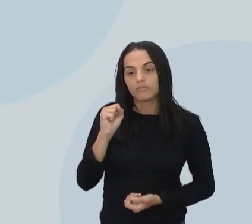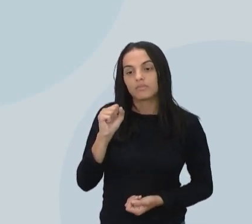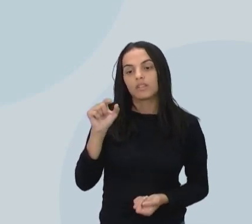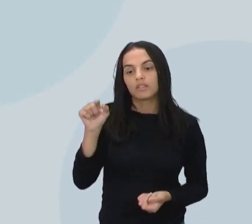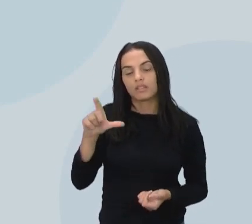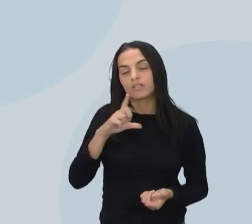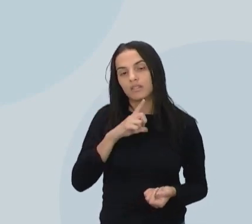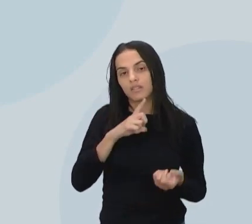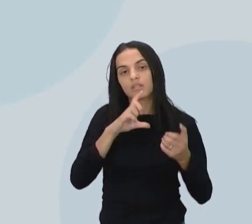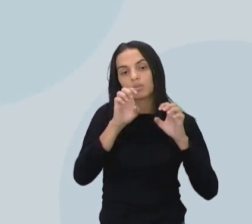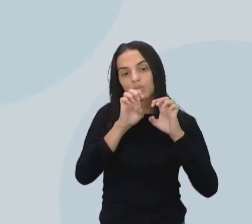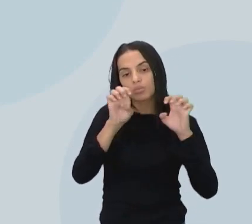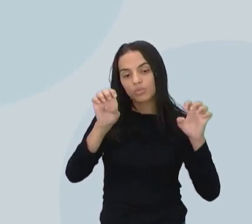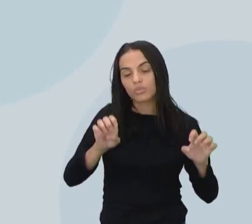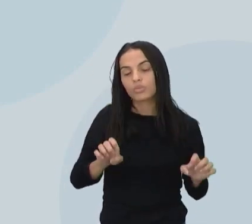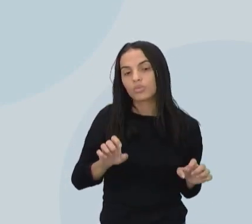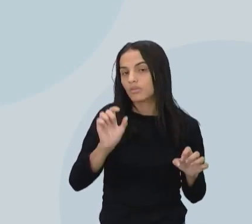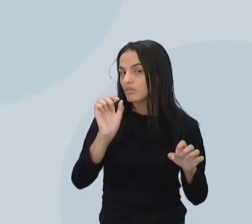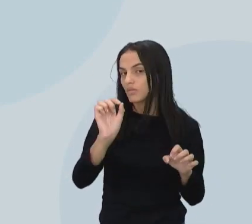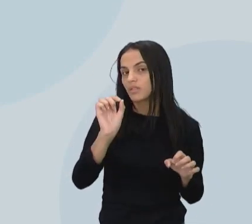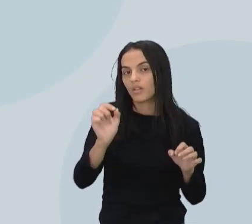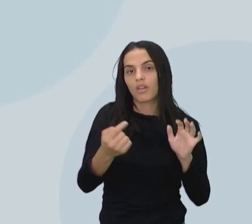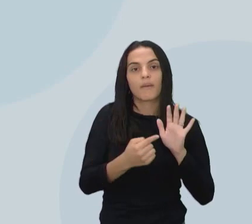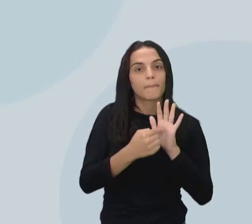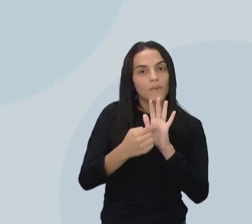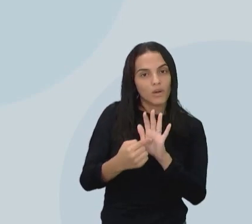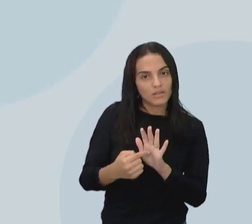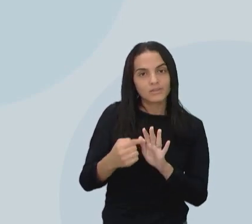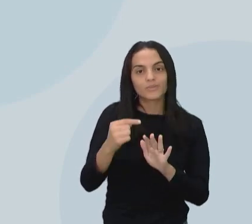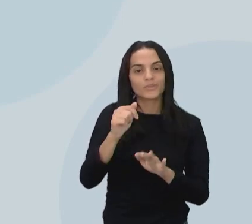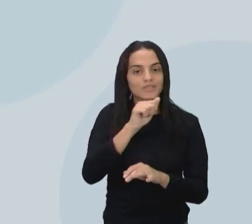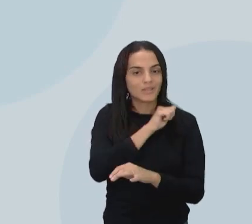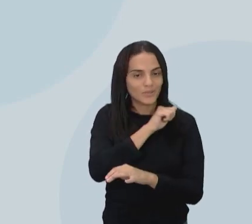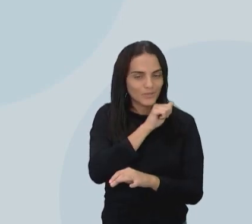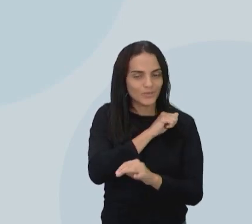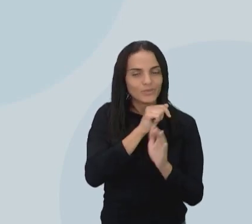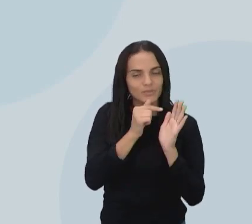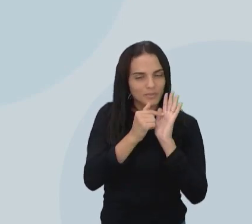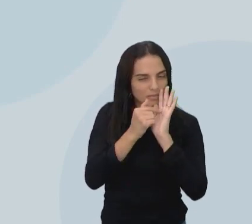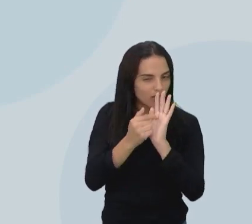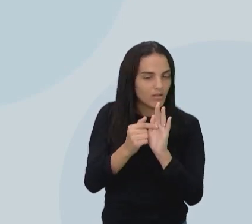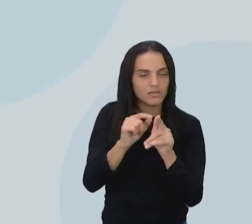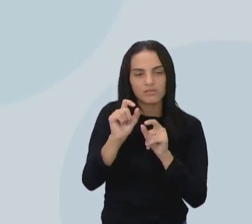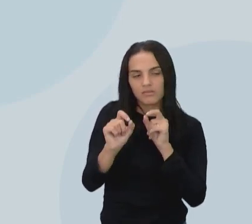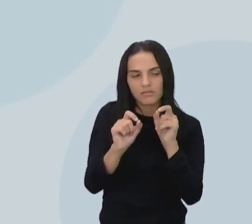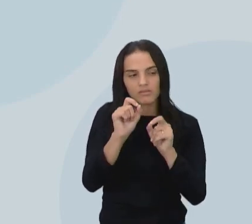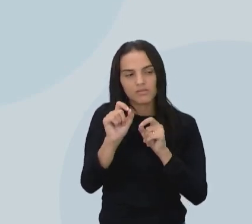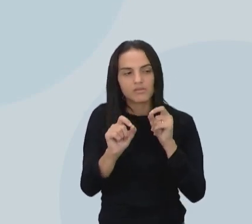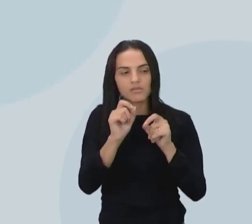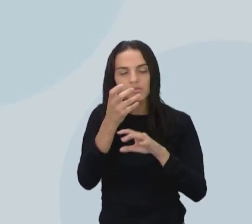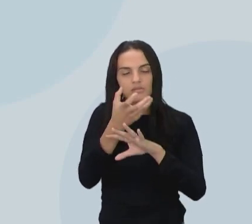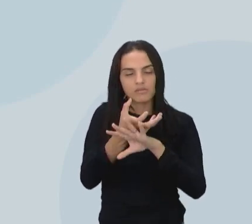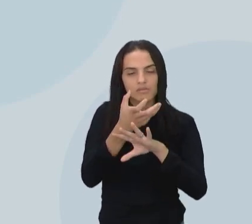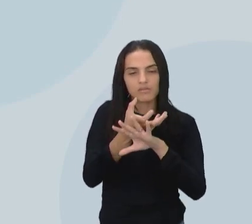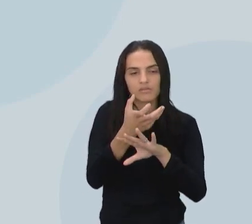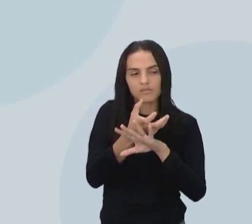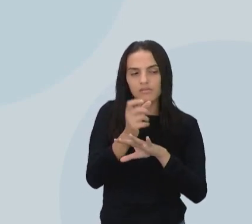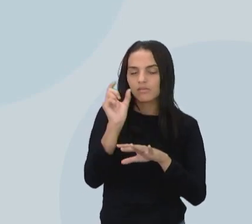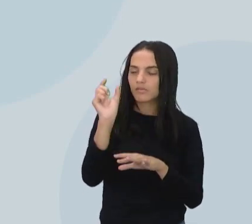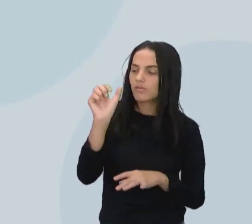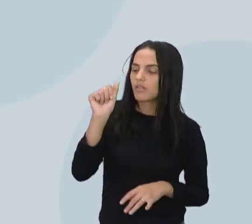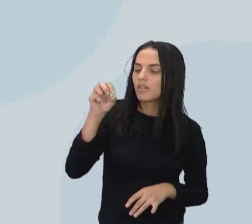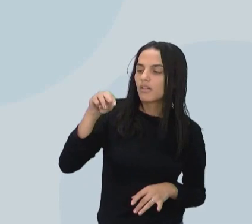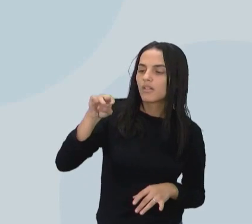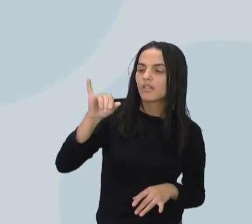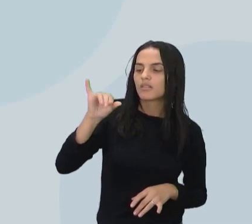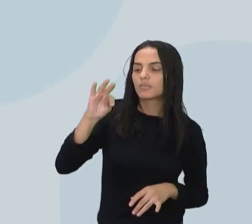ele tem na estrutura lá, professora, mostra lá para os estudantes, lá, leia para a gente lá, professora, do que é constituído uma partícula do